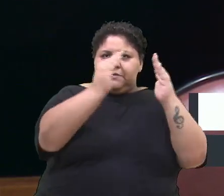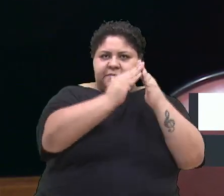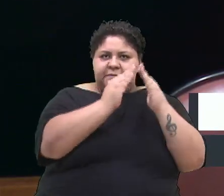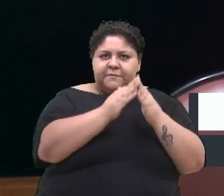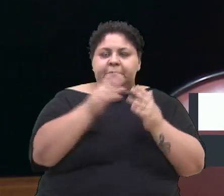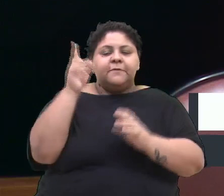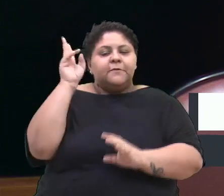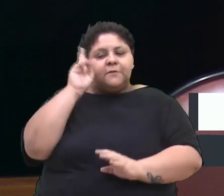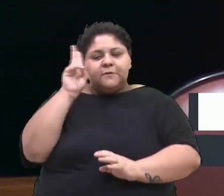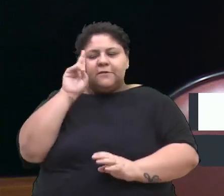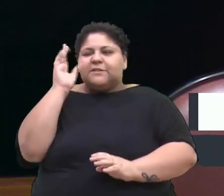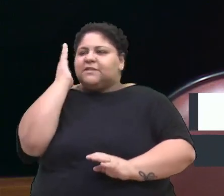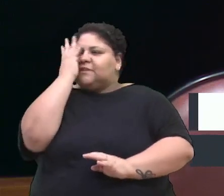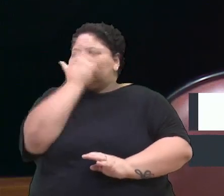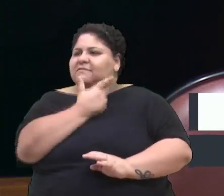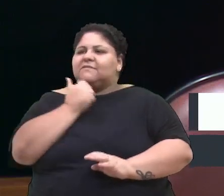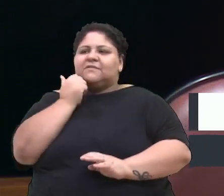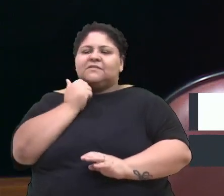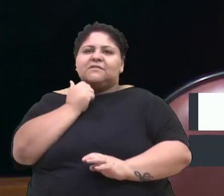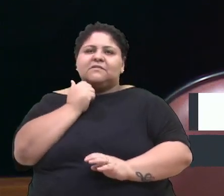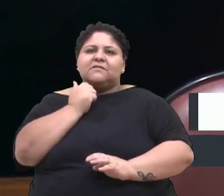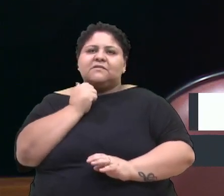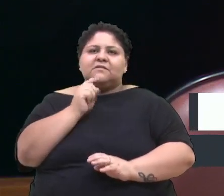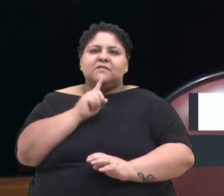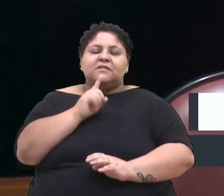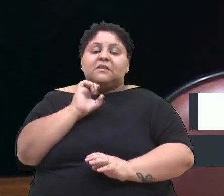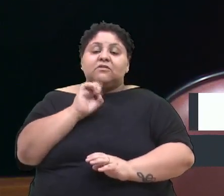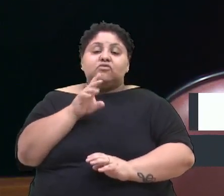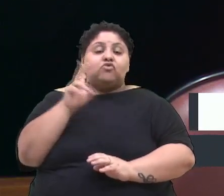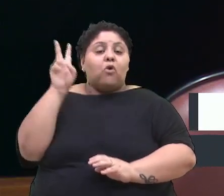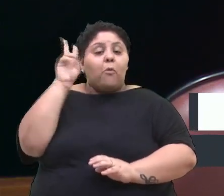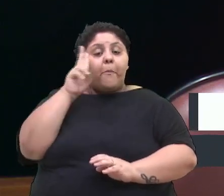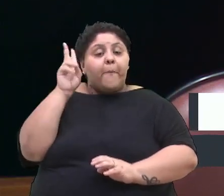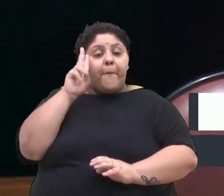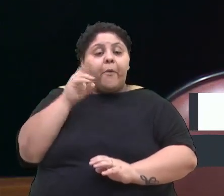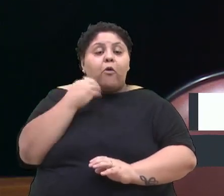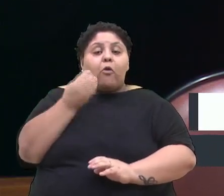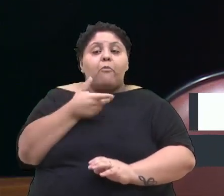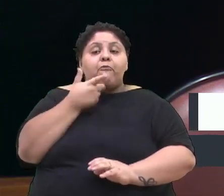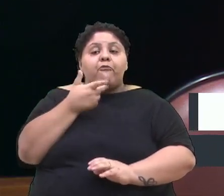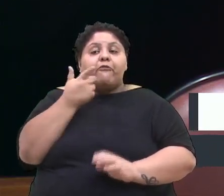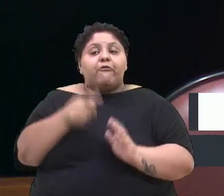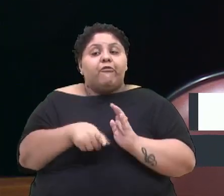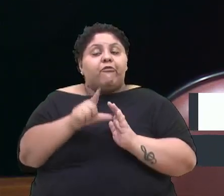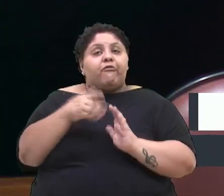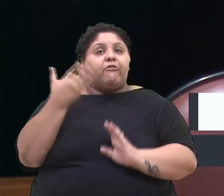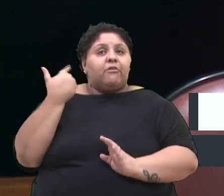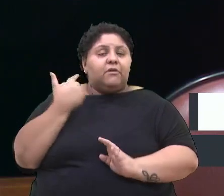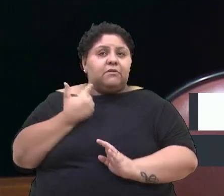história muito linda do seu Pizzetti. Não é só uma história, como eu falei antes, de